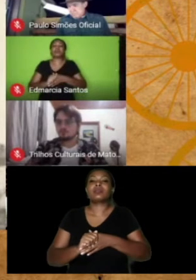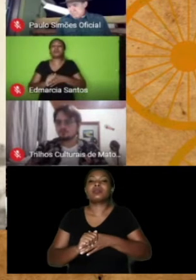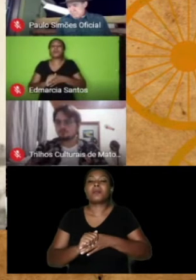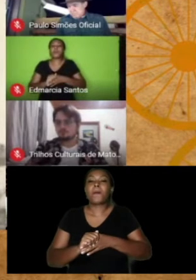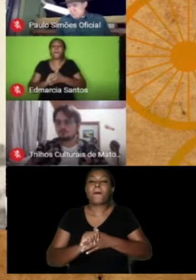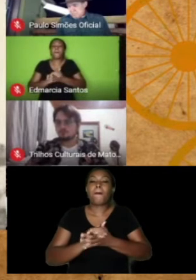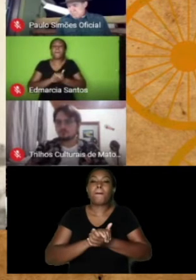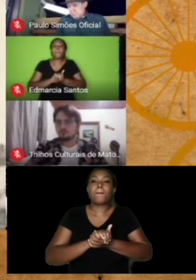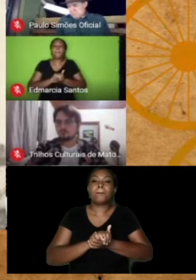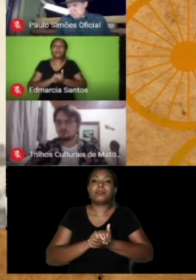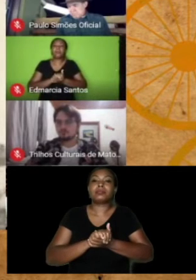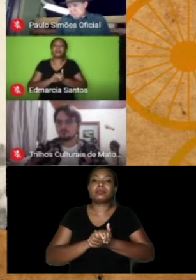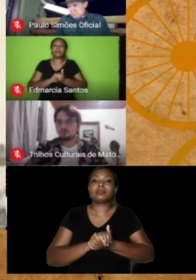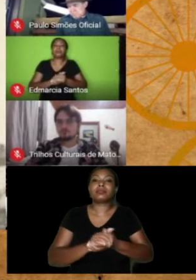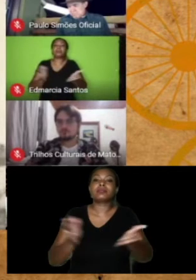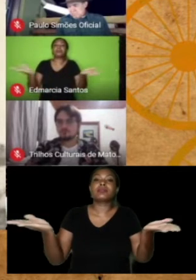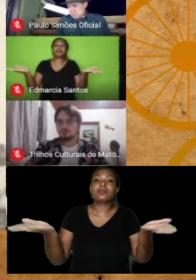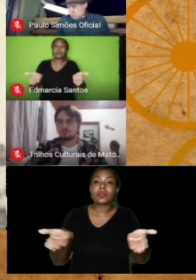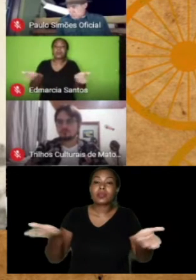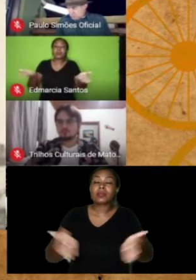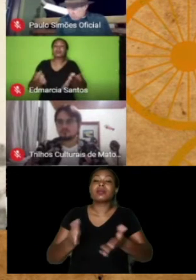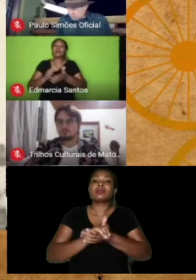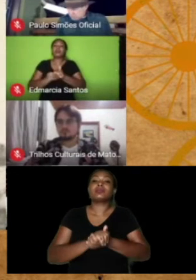né? Hoje